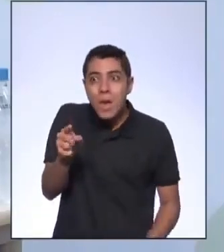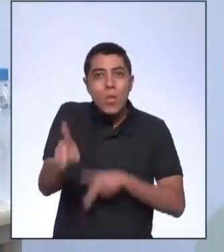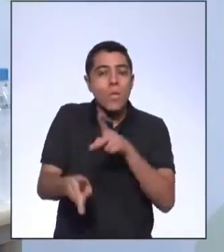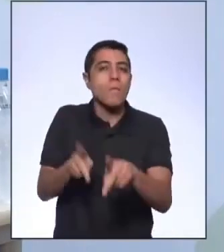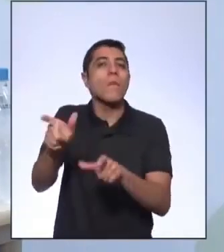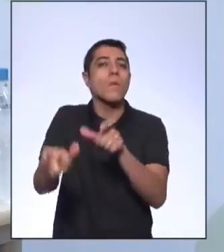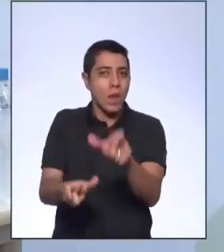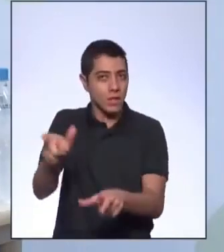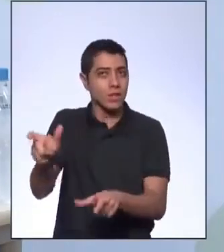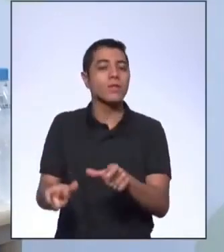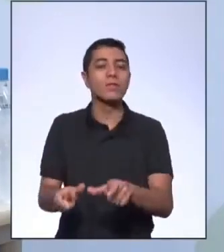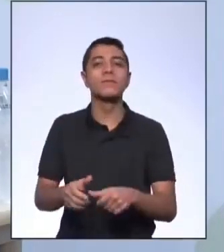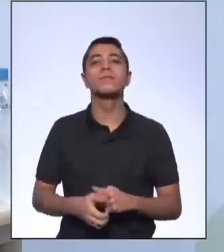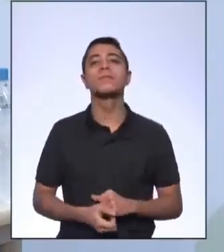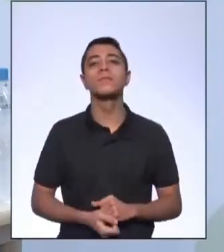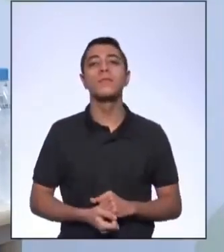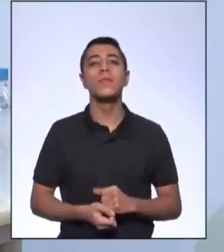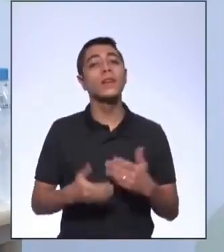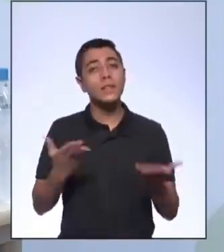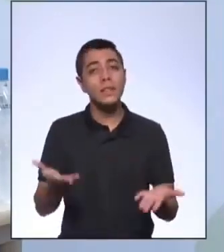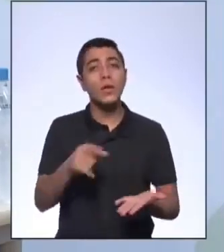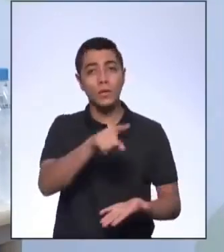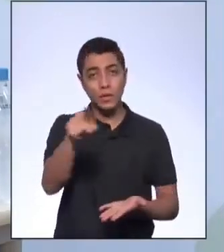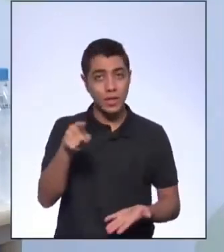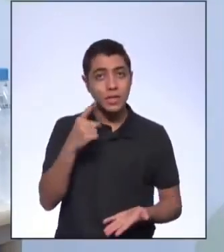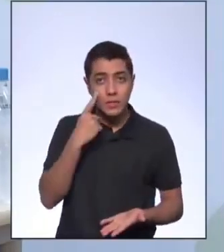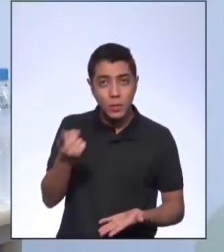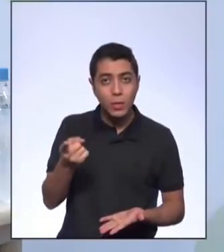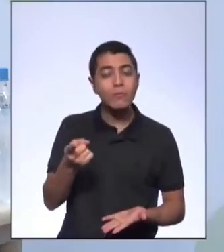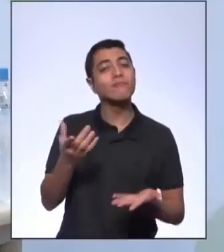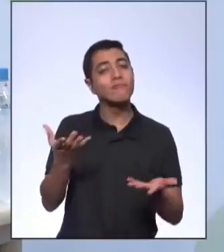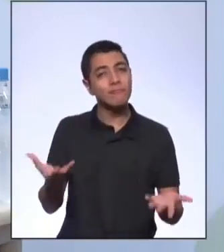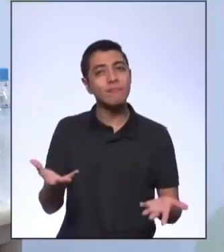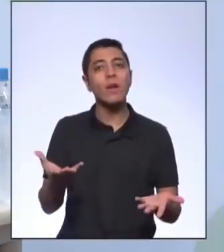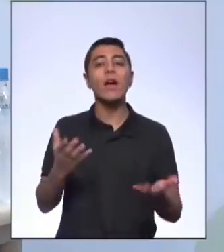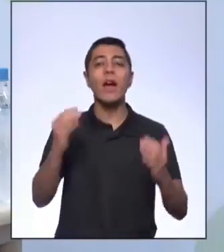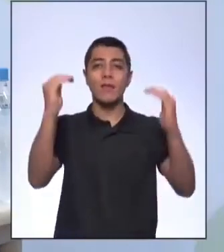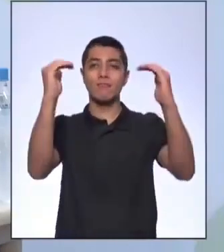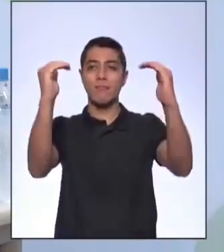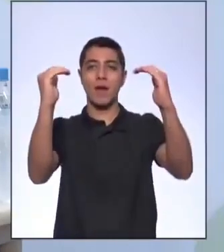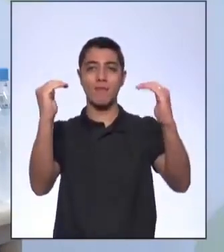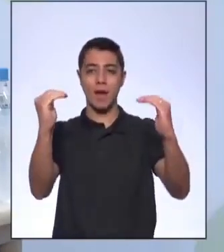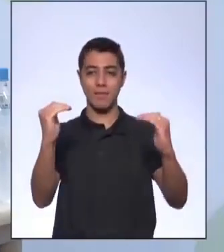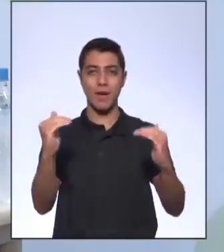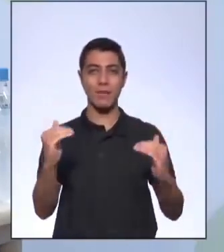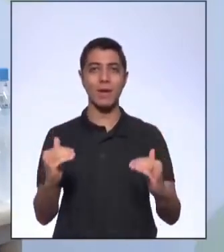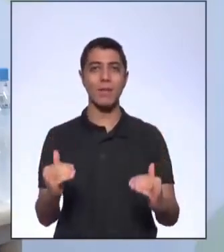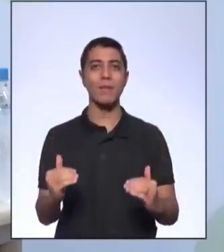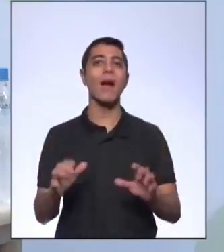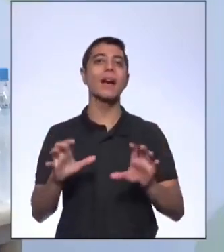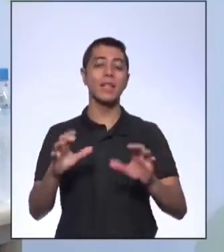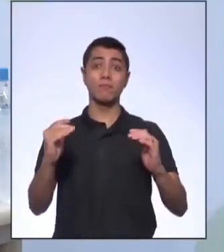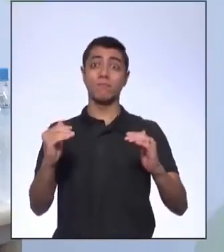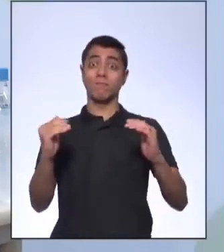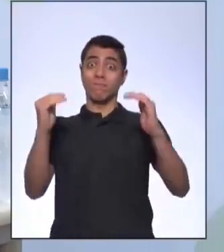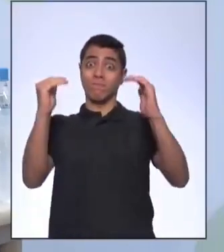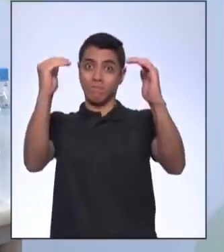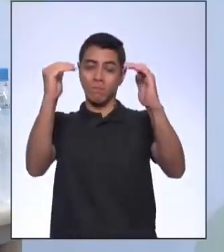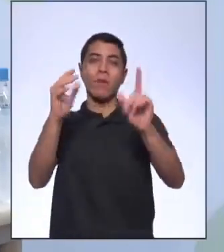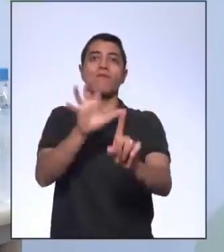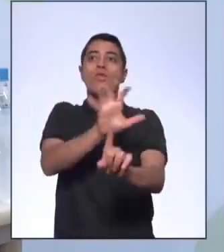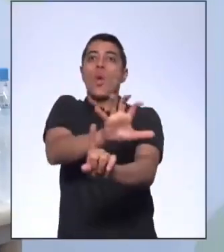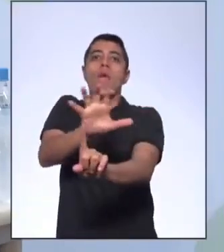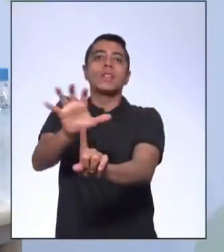só vocês tão vendo aí que vão cada vez mais da descendo né às influências desses centros é por isso que se fala essa palavra